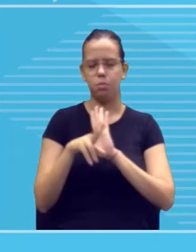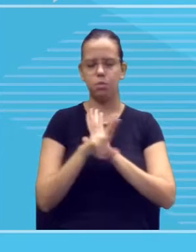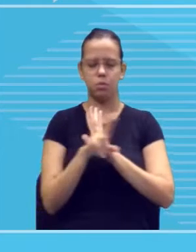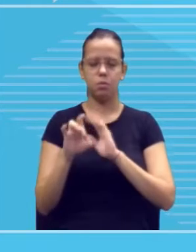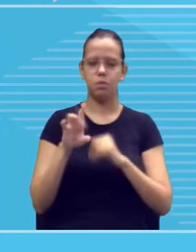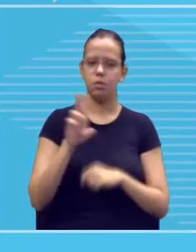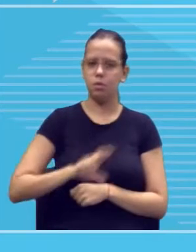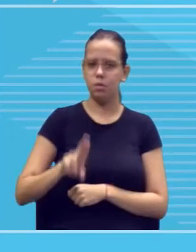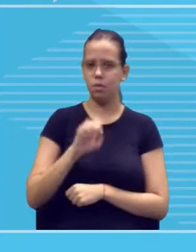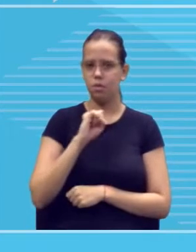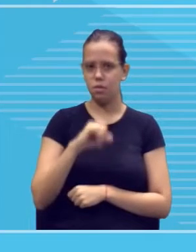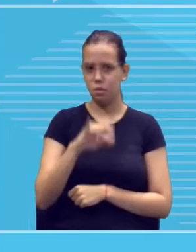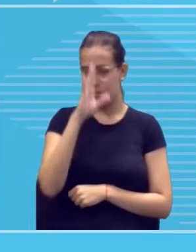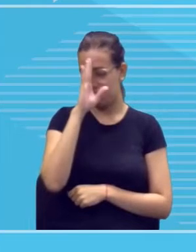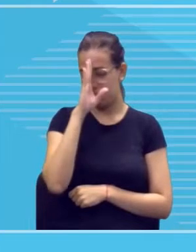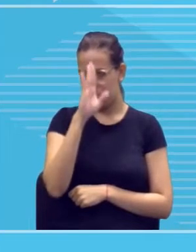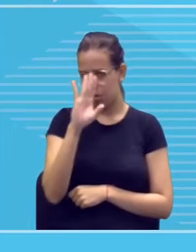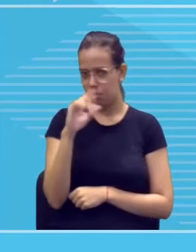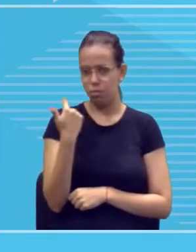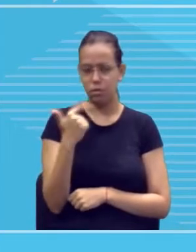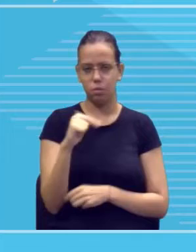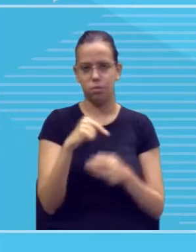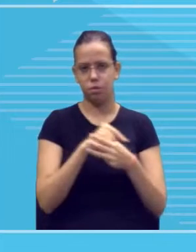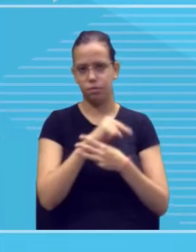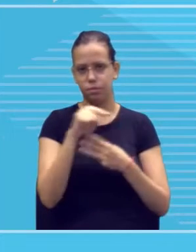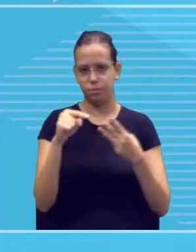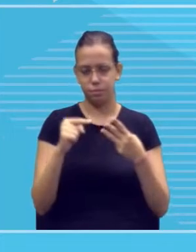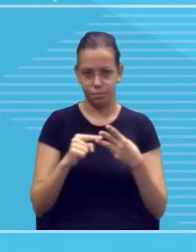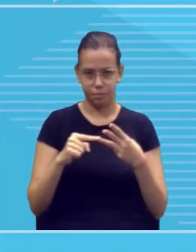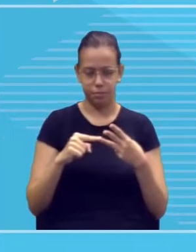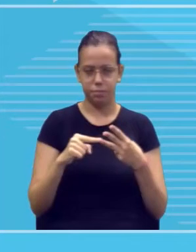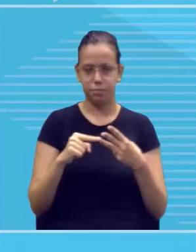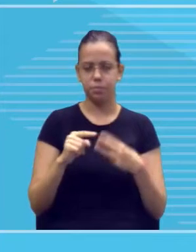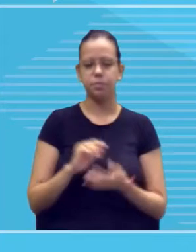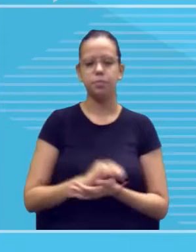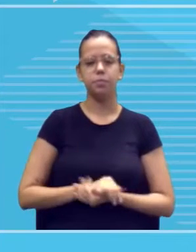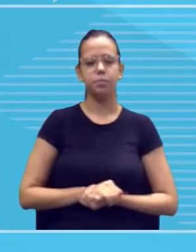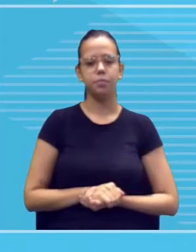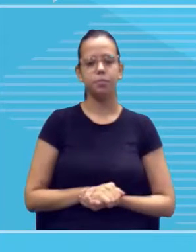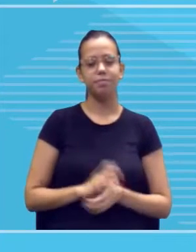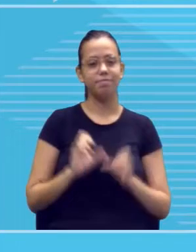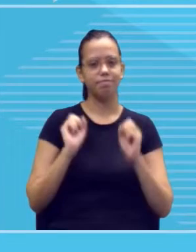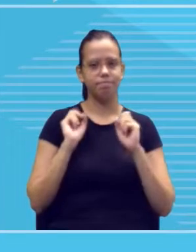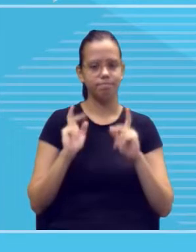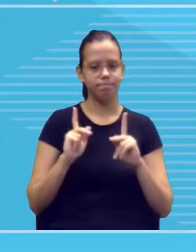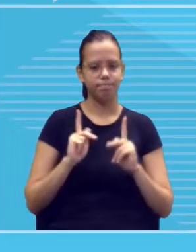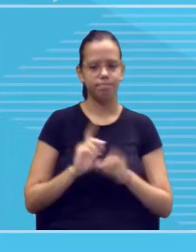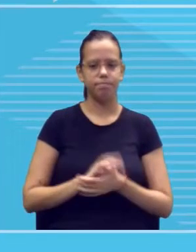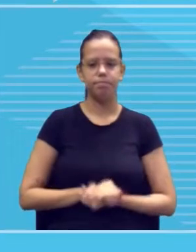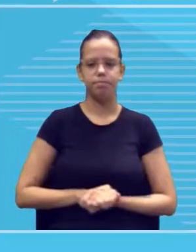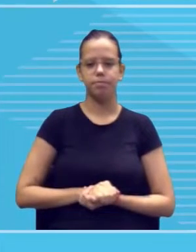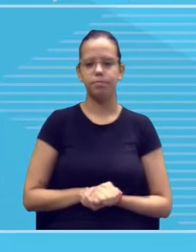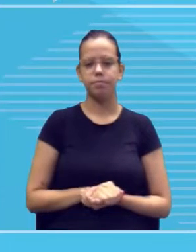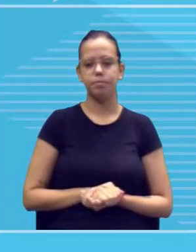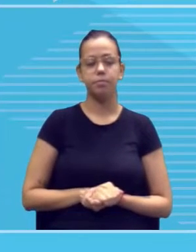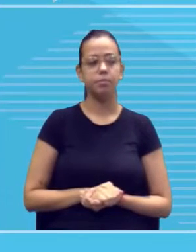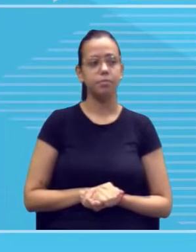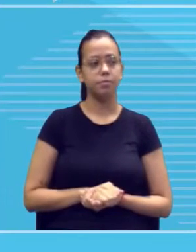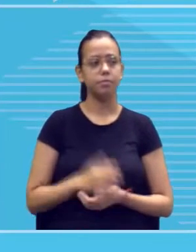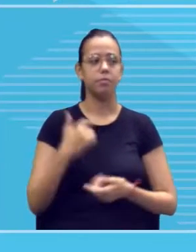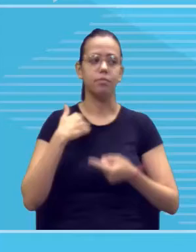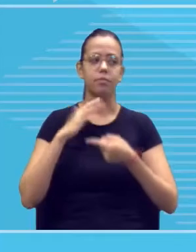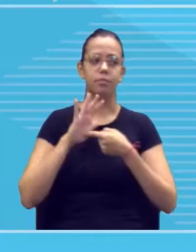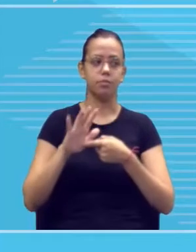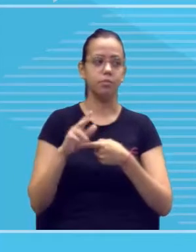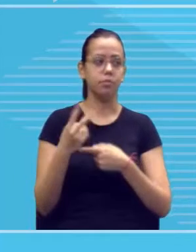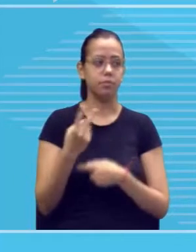modal nem tem infinitivo nem tem particípio muito menos Ok então eu coloquei aqui mais dois exemplos para você